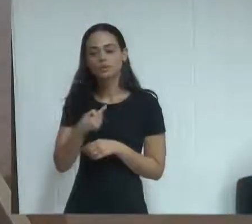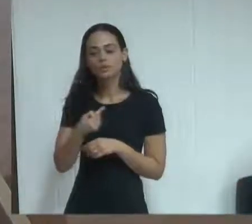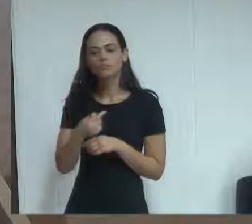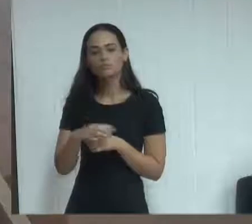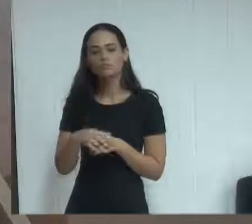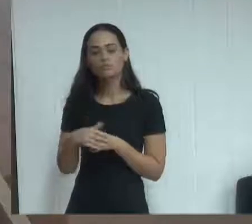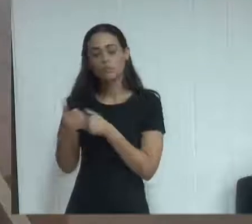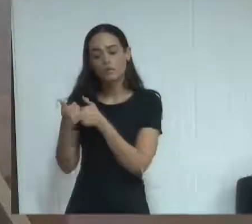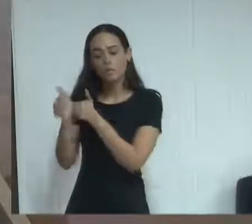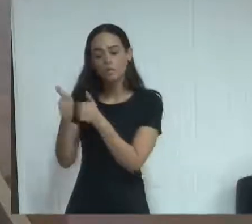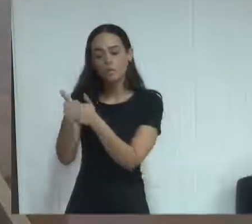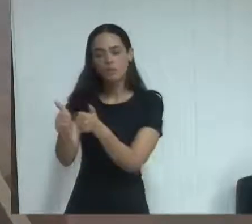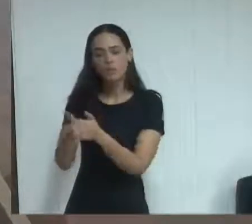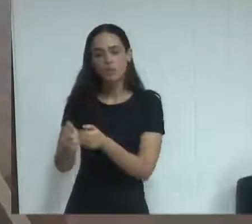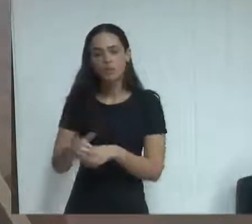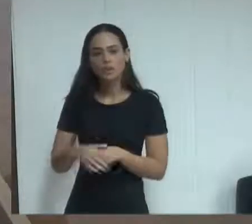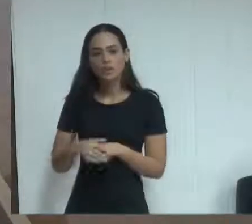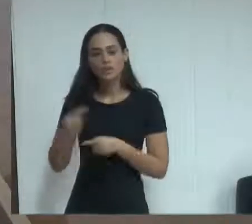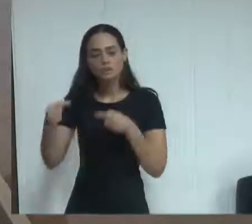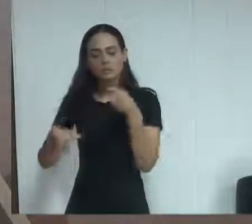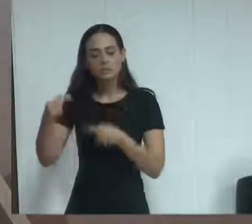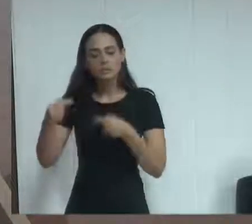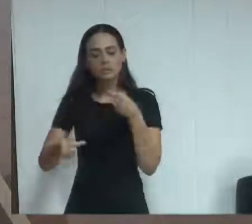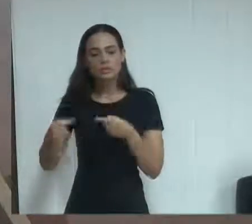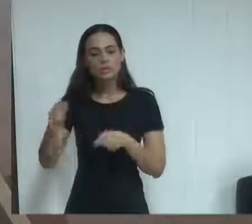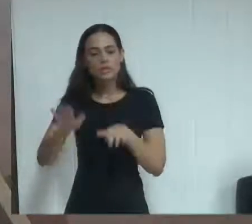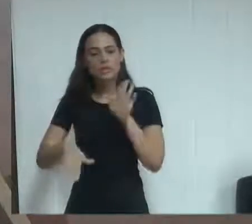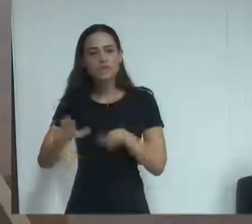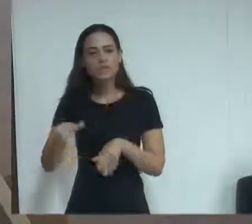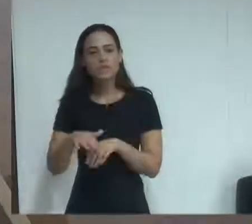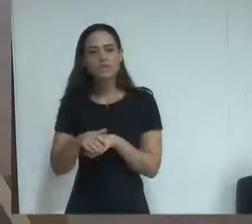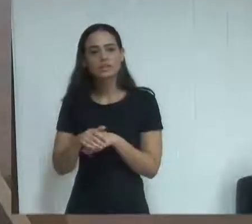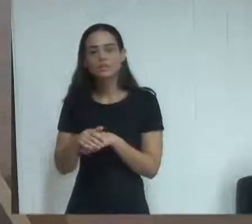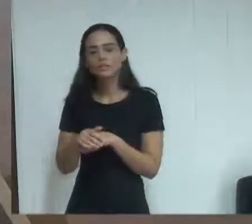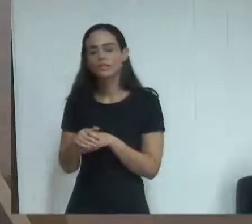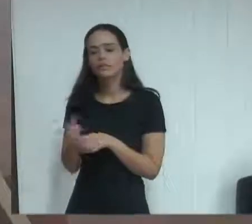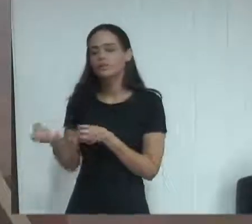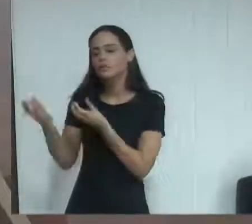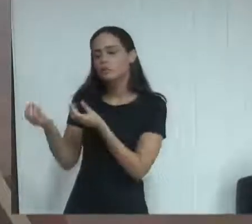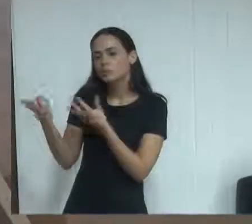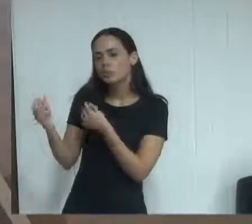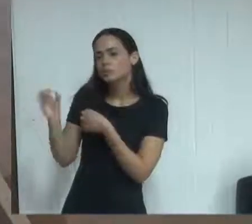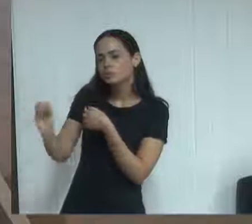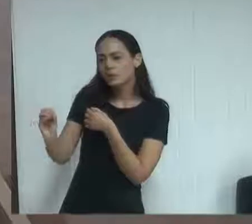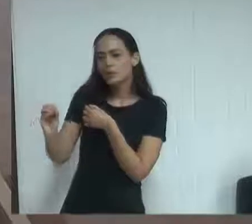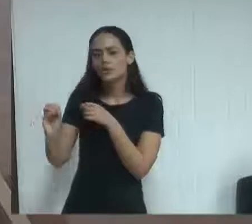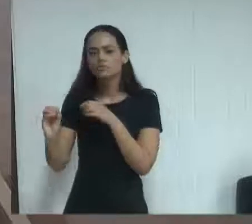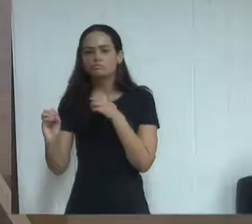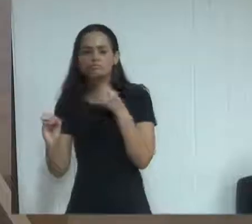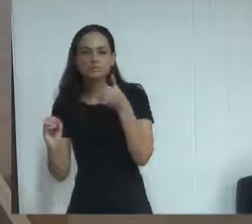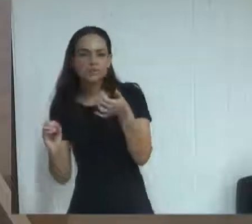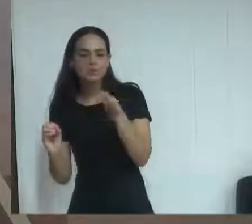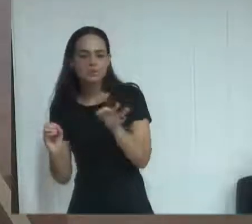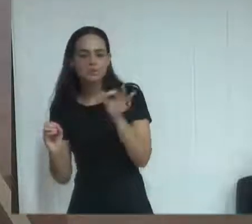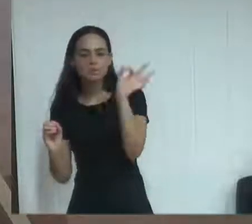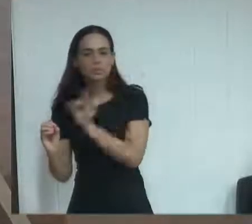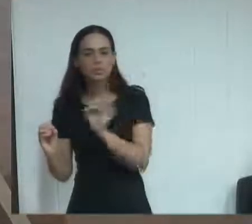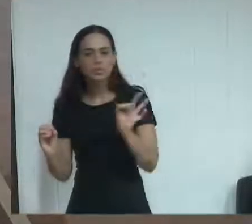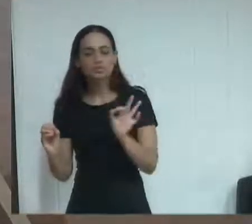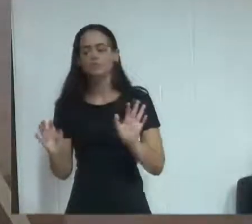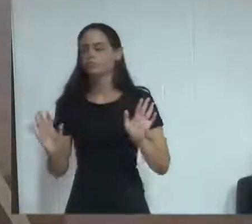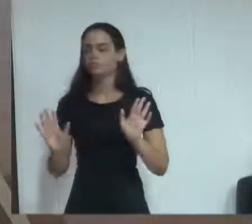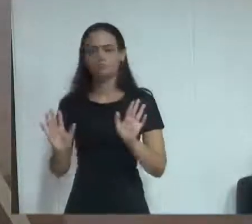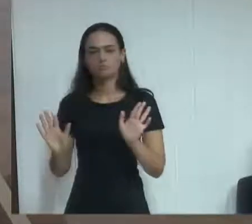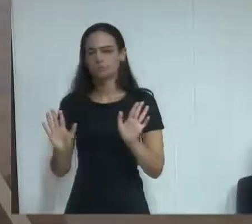função da desinformação que muitas vezes existe, falando, então poderá ser 0, não tem nenhum... Não,